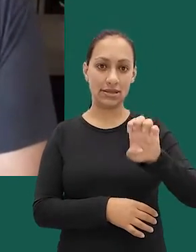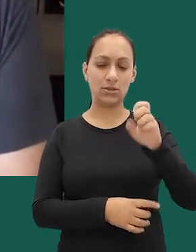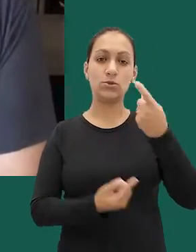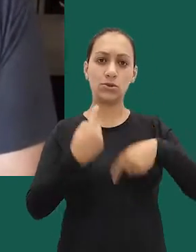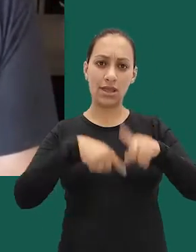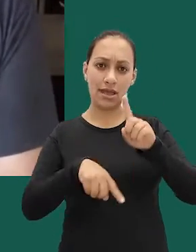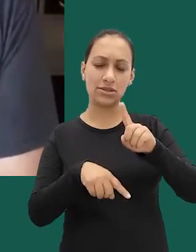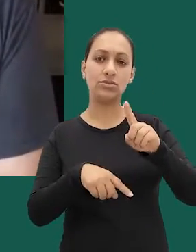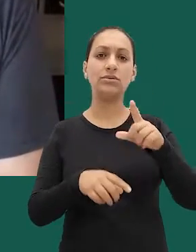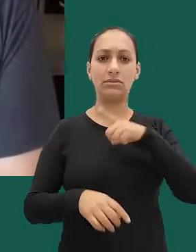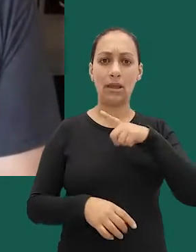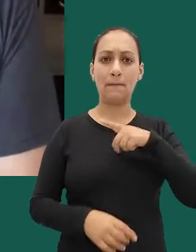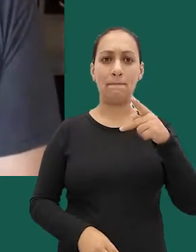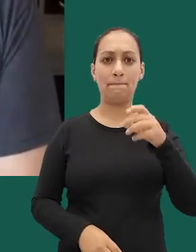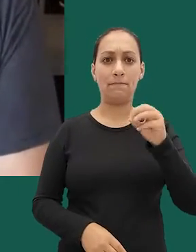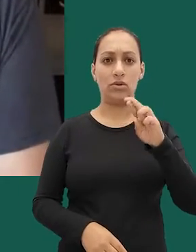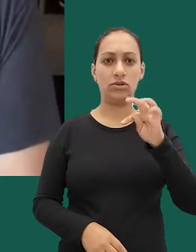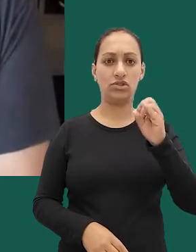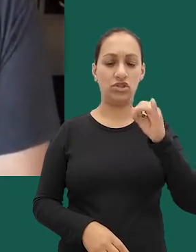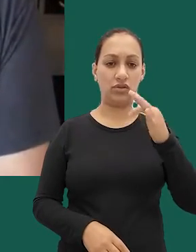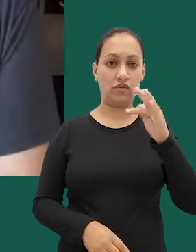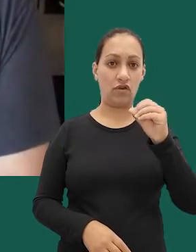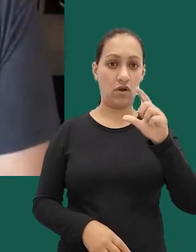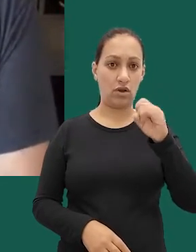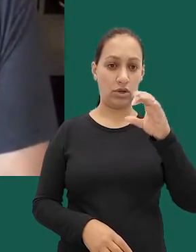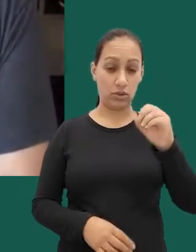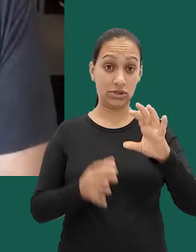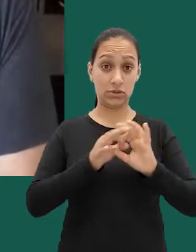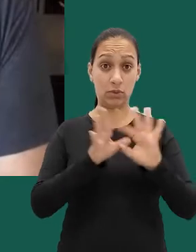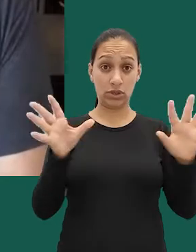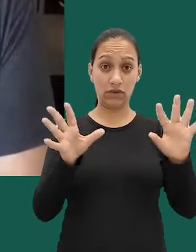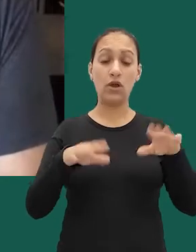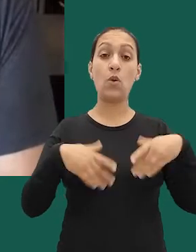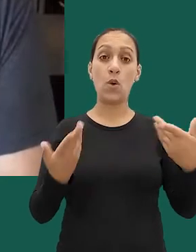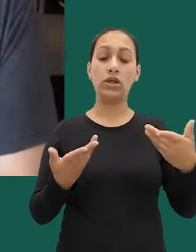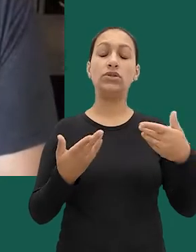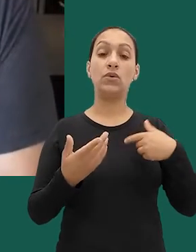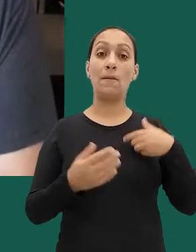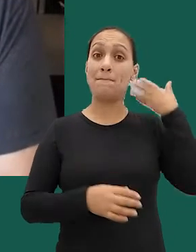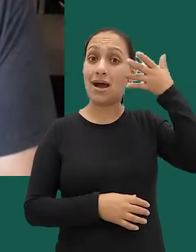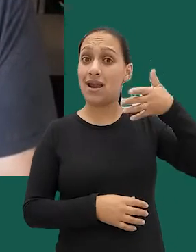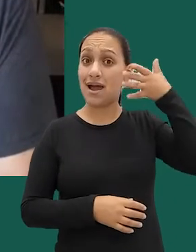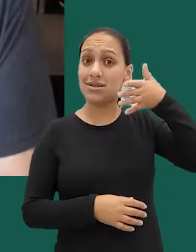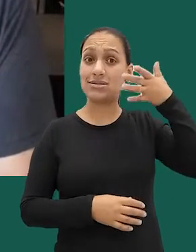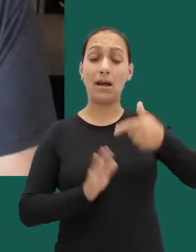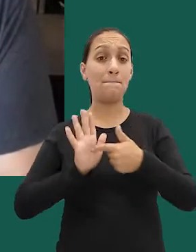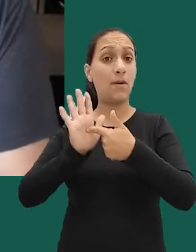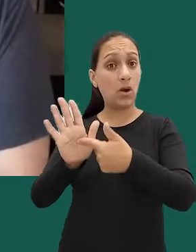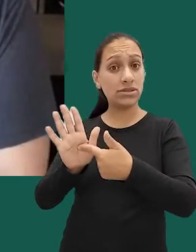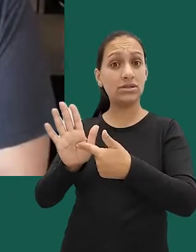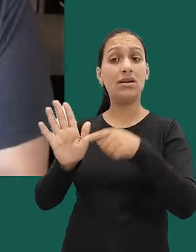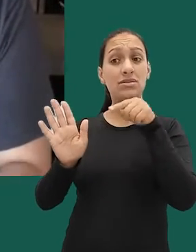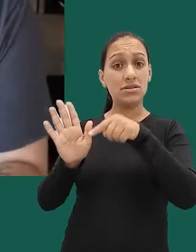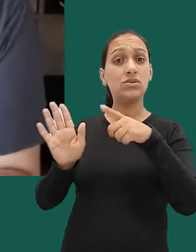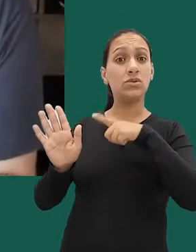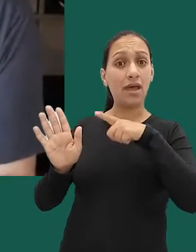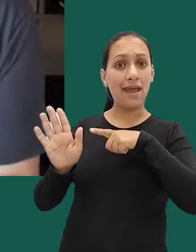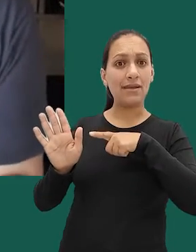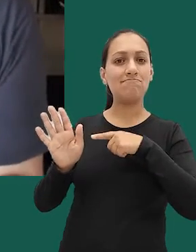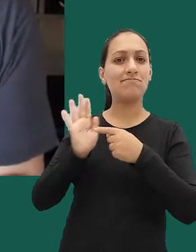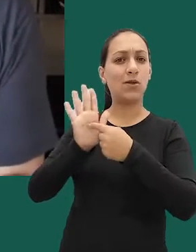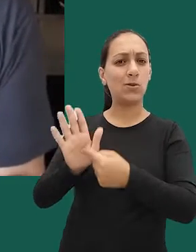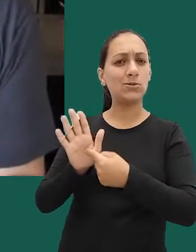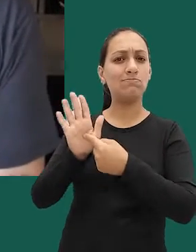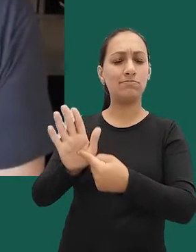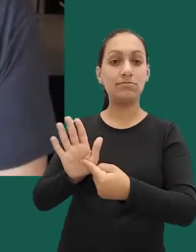Então, tendo isso disponível em algum lugar, quando você vai dar palestra, fala que isso existe, está na rede social, fala que isso existe, e diz